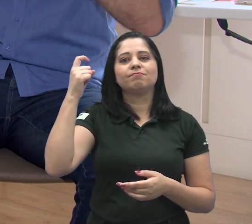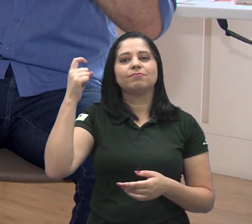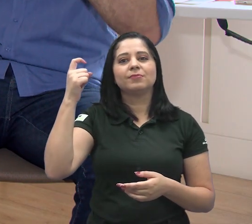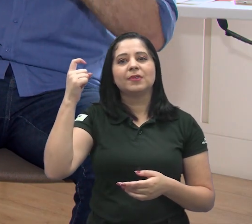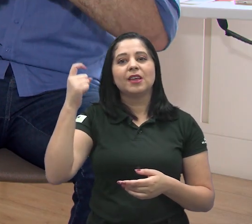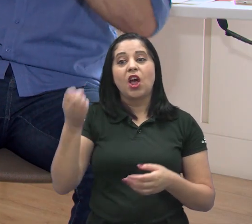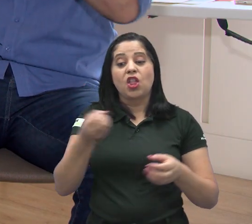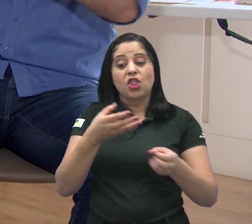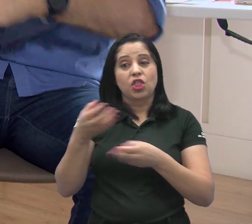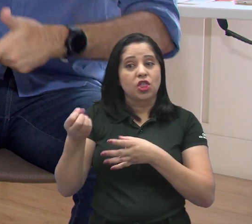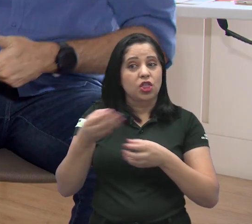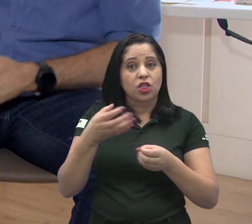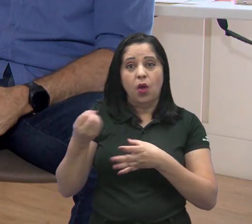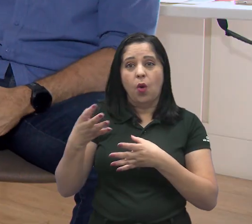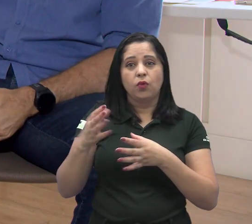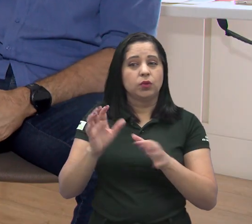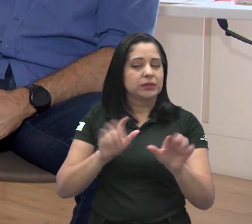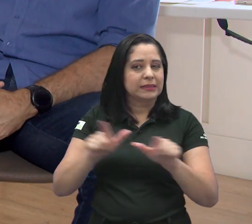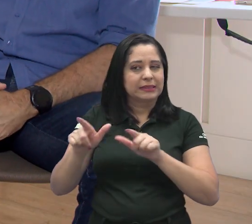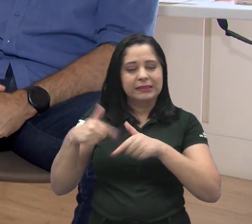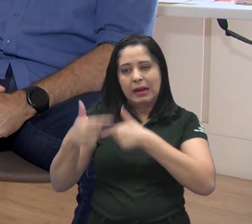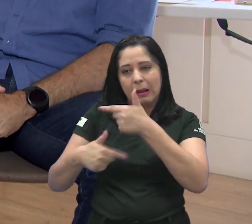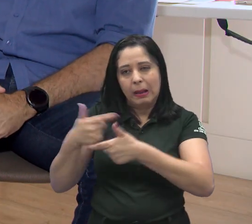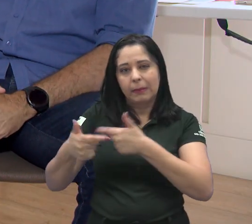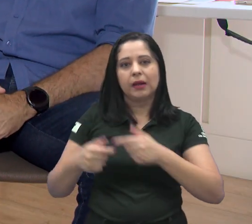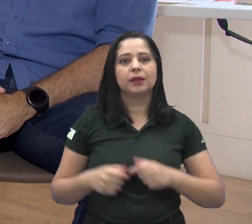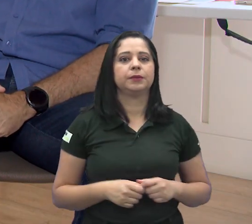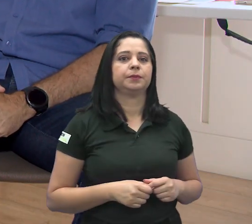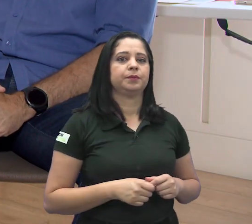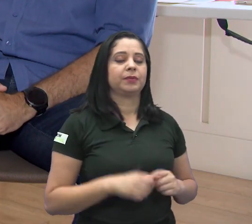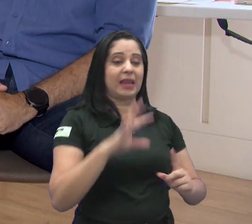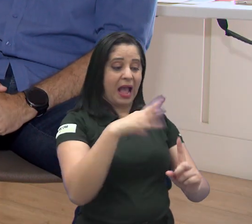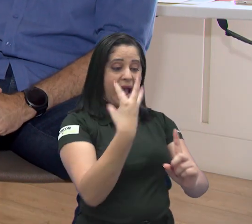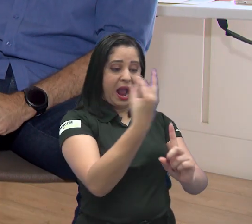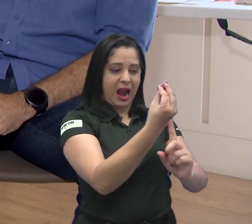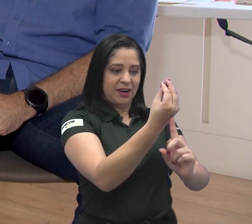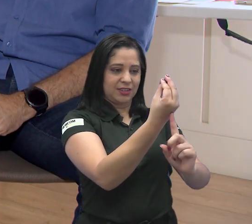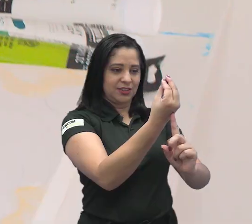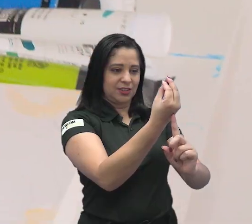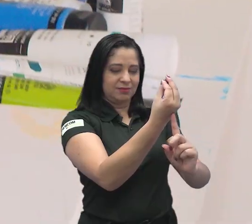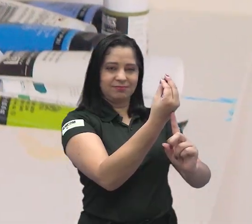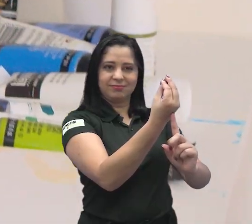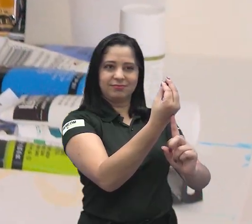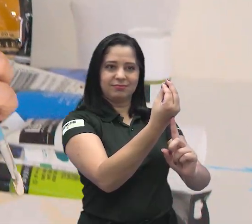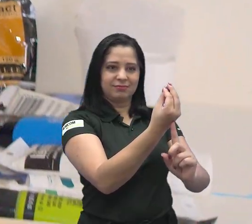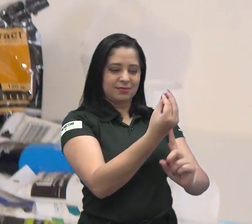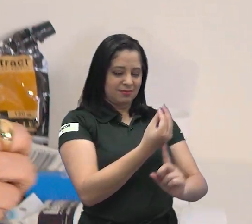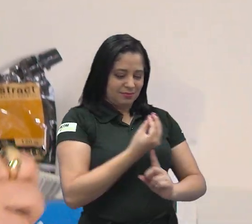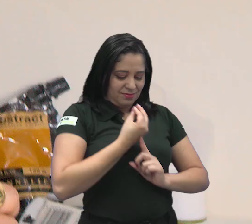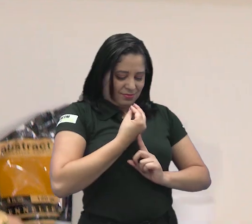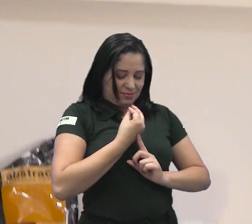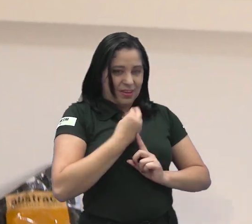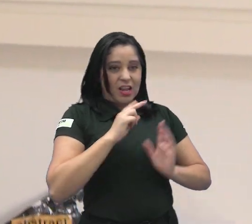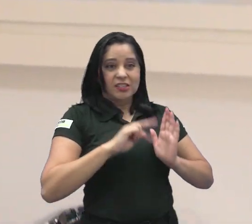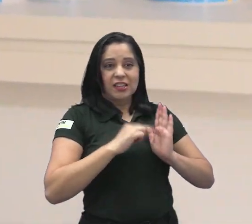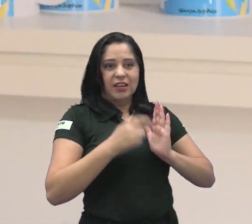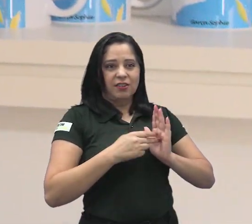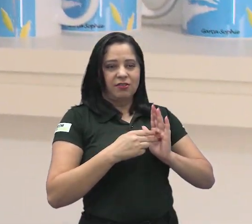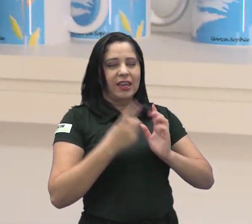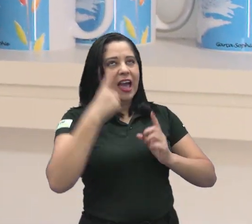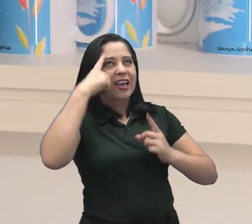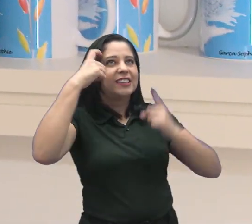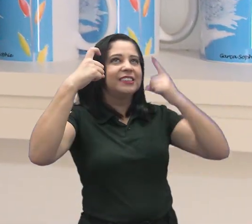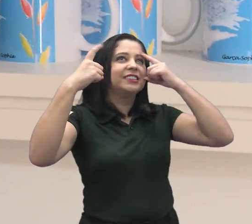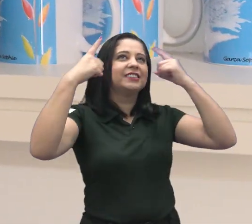de novas séries que você quer lançar? Tá, primeiramente, o que é arte para mim? Arte para mim é processo. Arte é